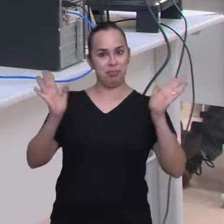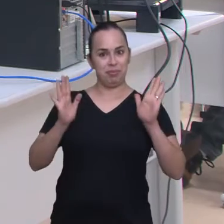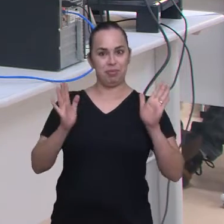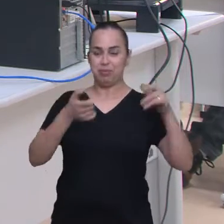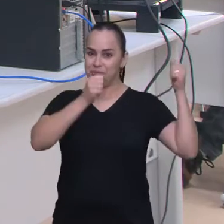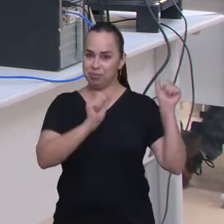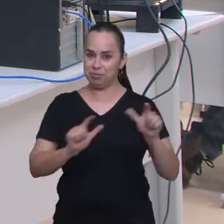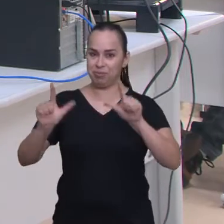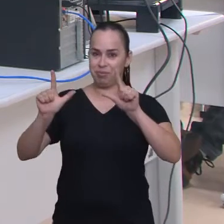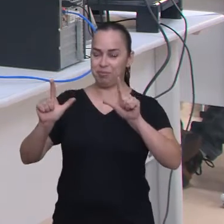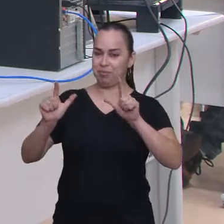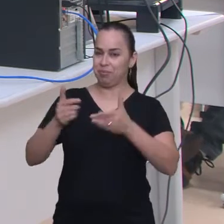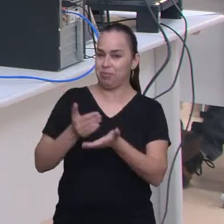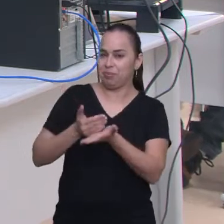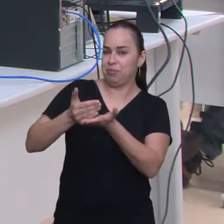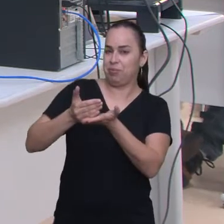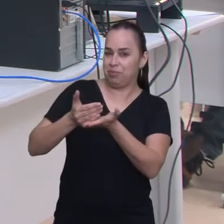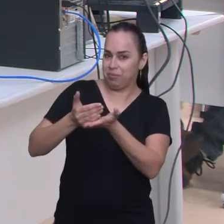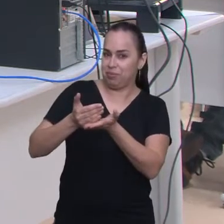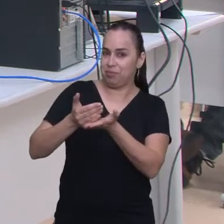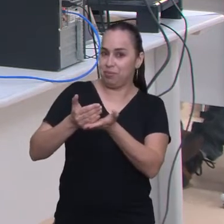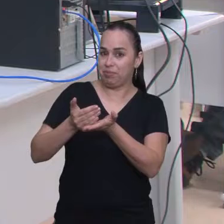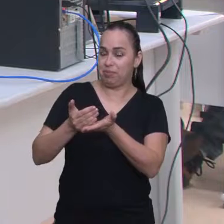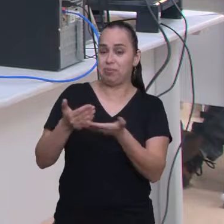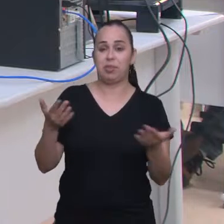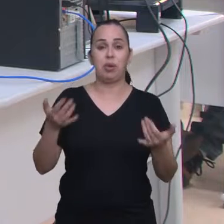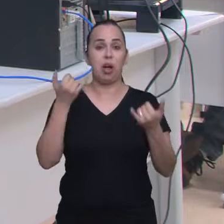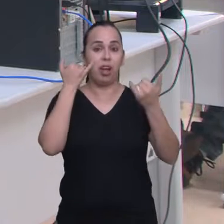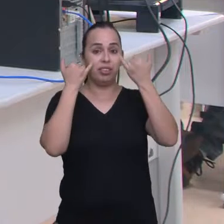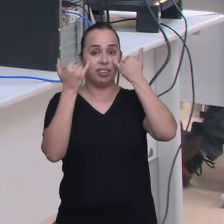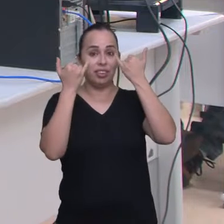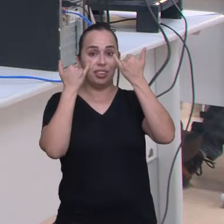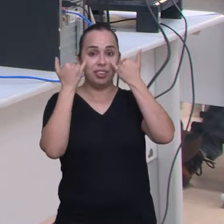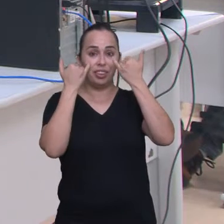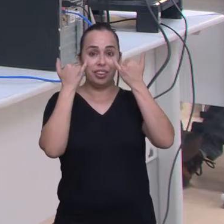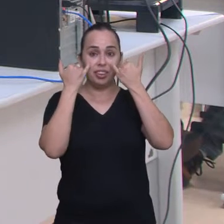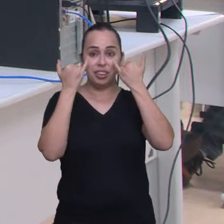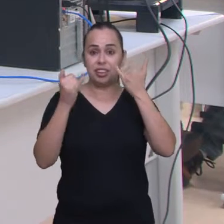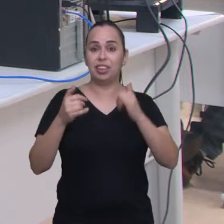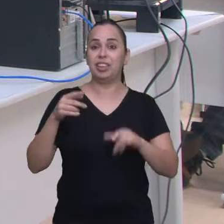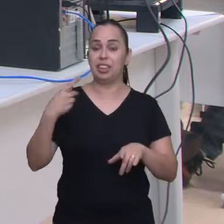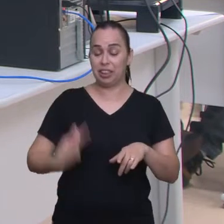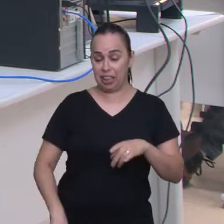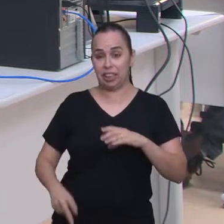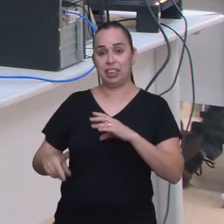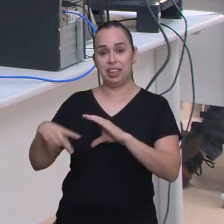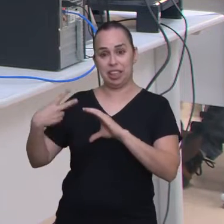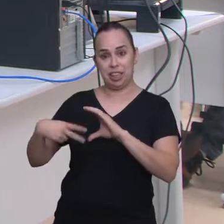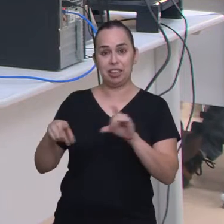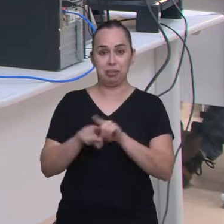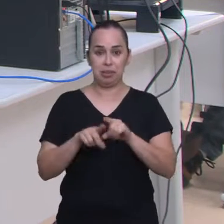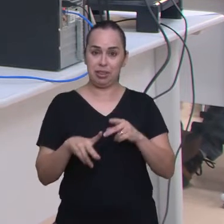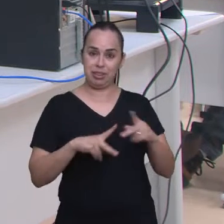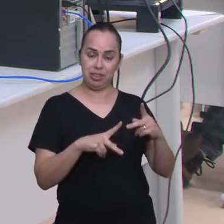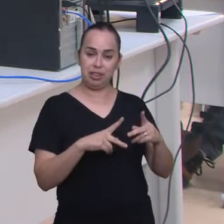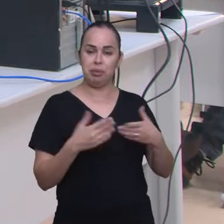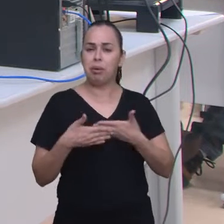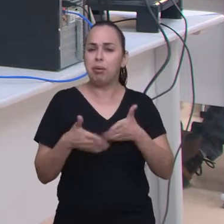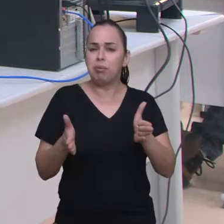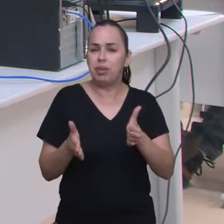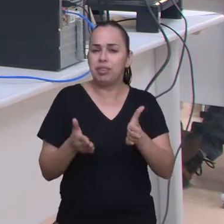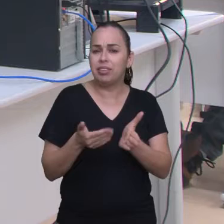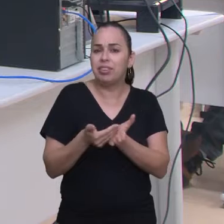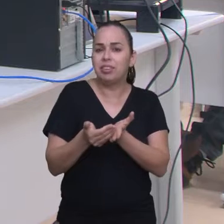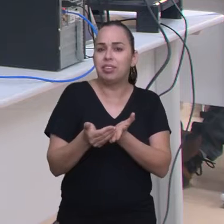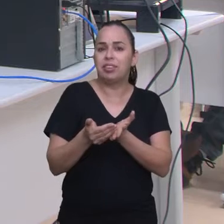Olá, está começando o Boletim Legislativo desta terça com as notícias que marcaram a Câmara e a nossa cidade. E para abrir o boletim,